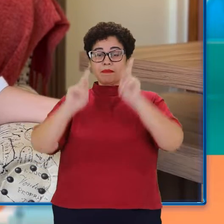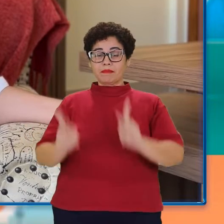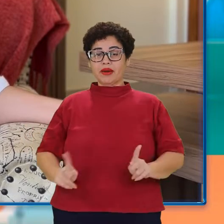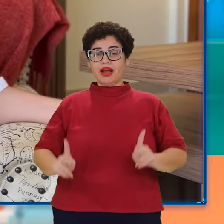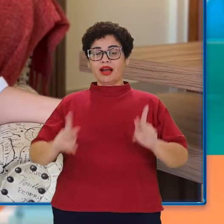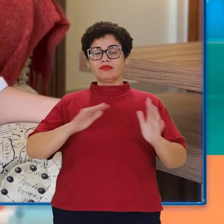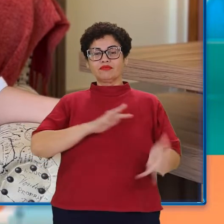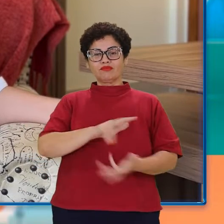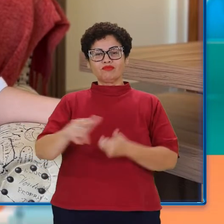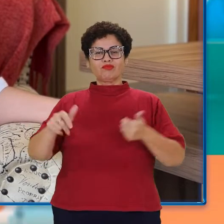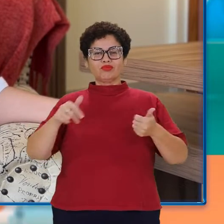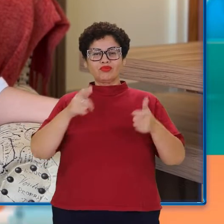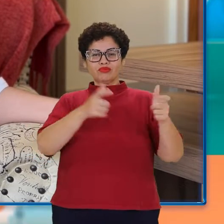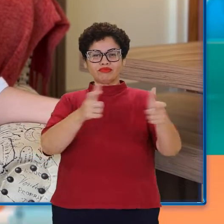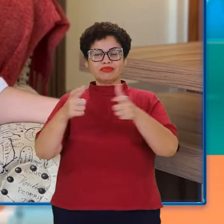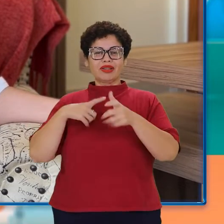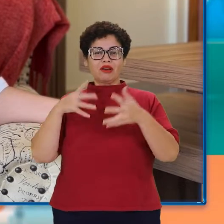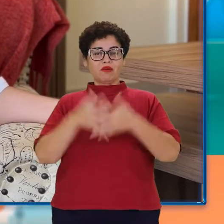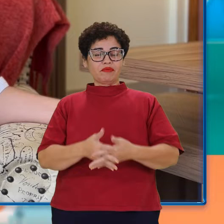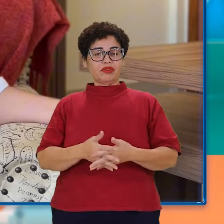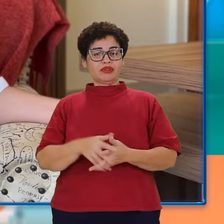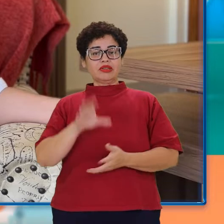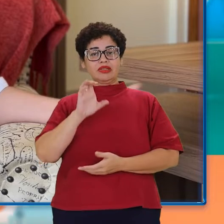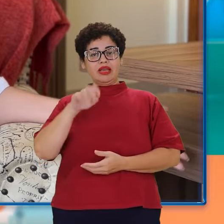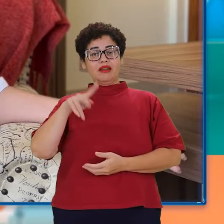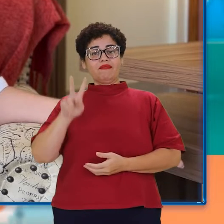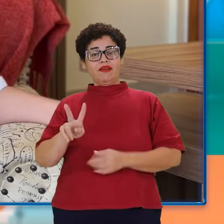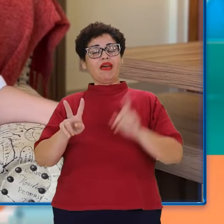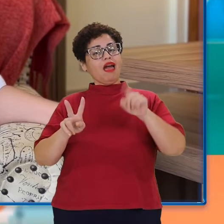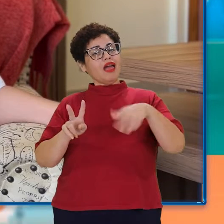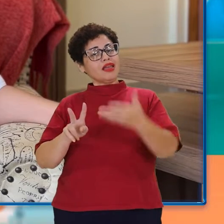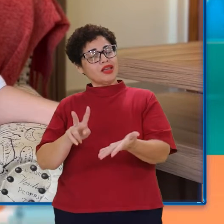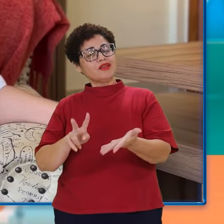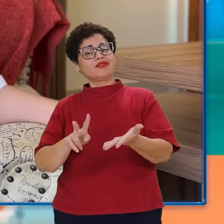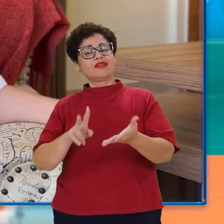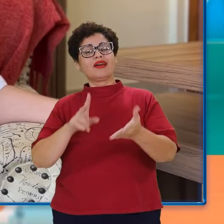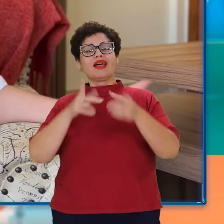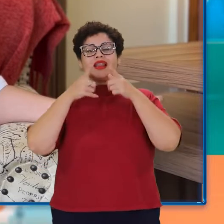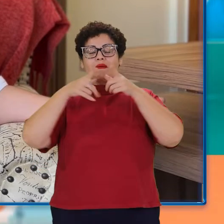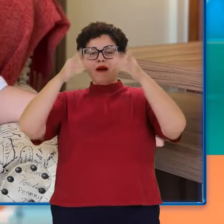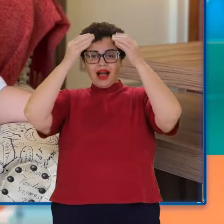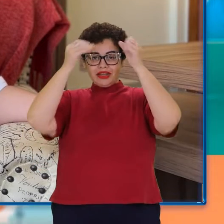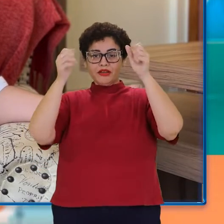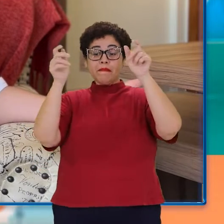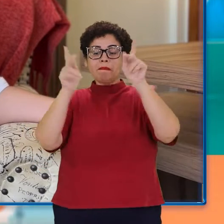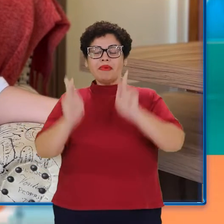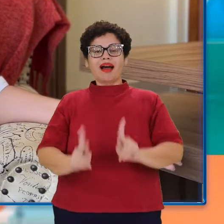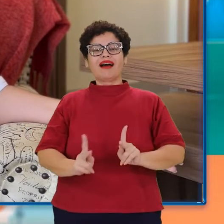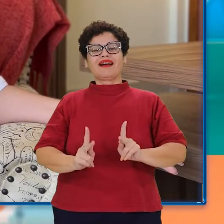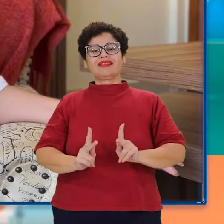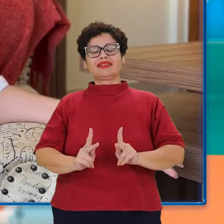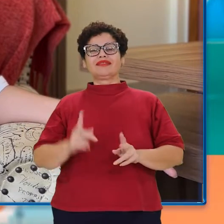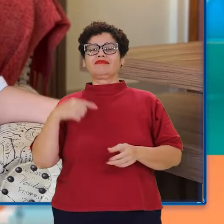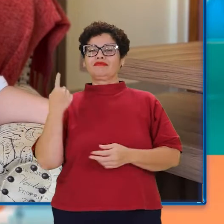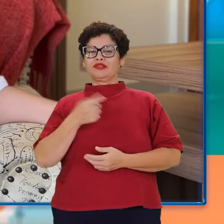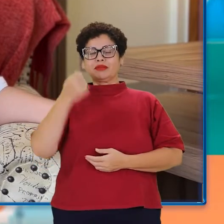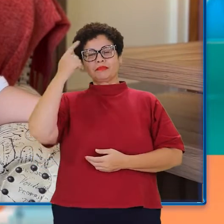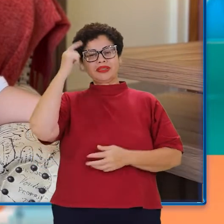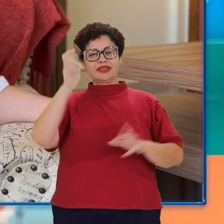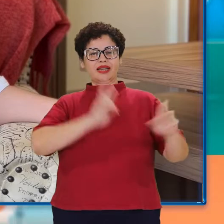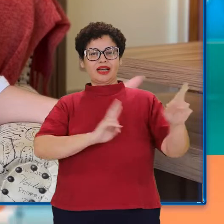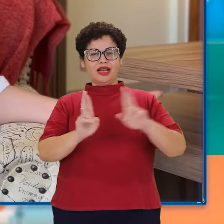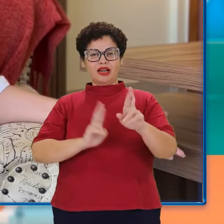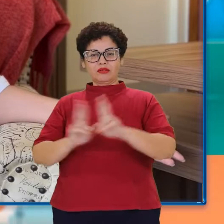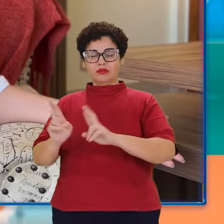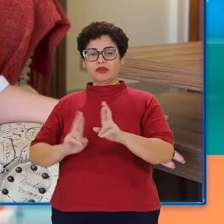A Linguagem da Paz em um Mundo de Conflito. Para mim, a CNV é isso, é uma linguagem para a paz. E aí, se a